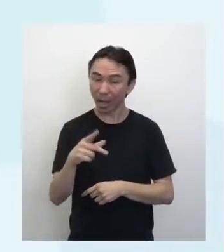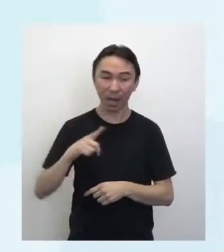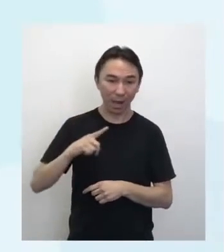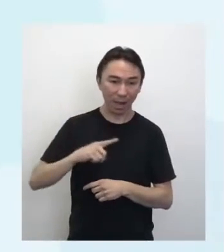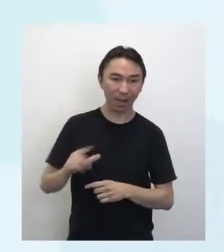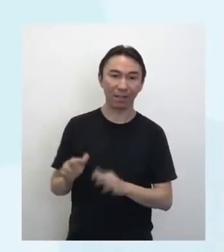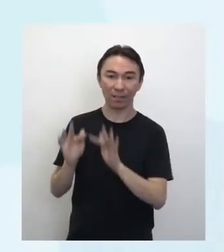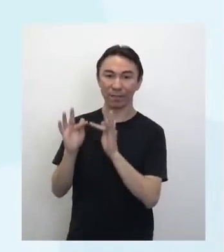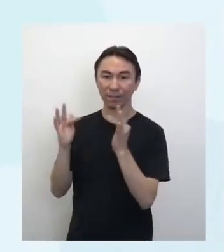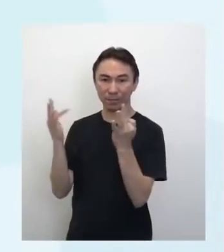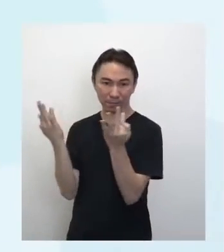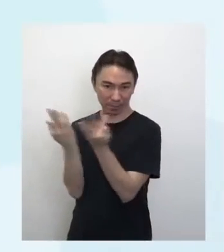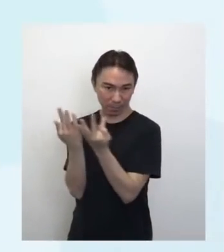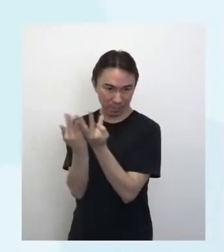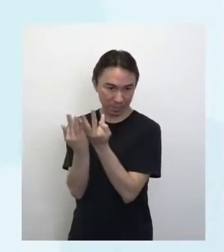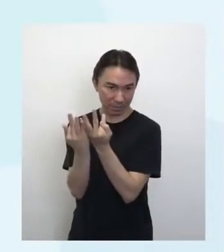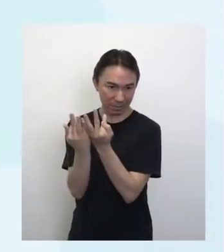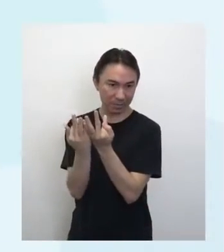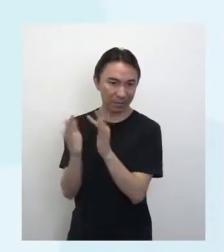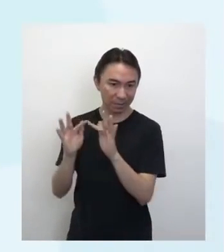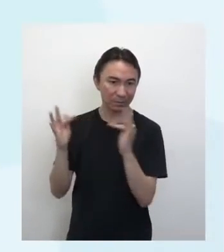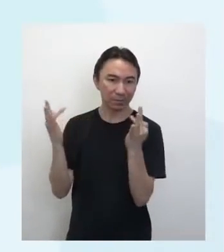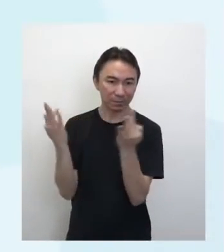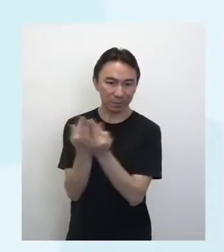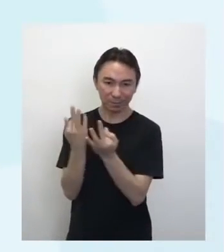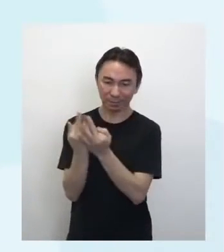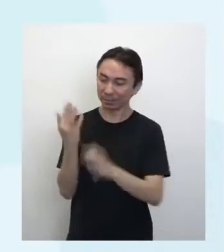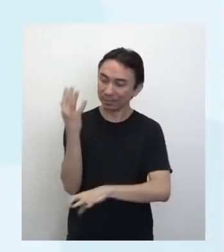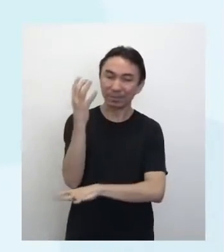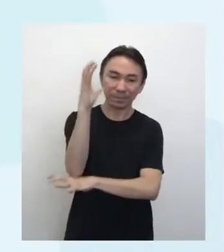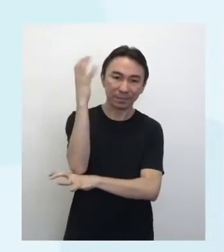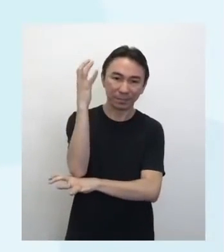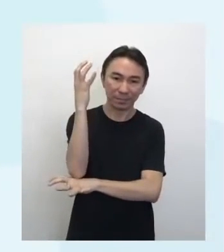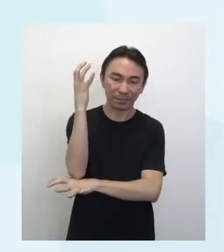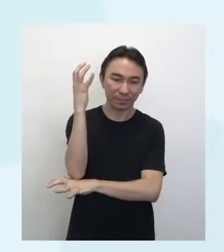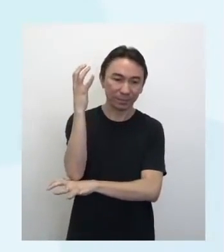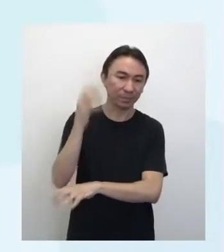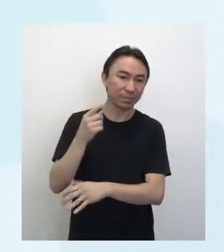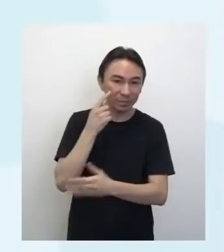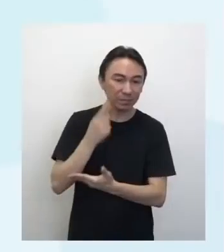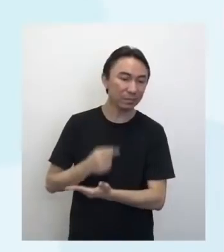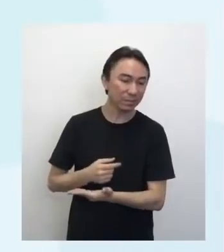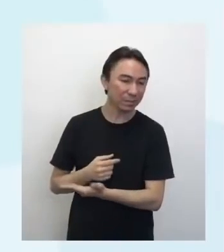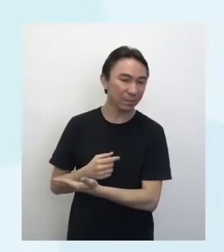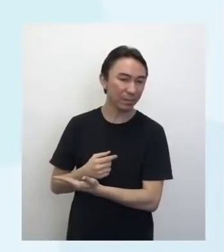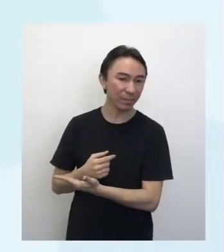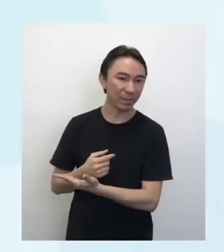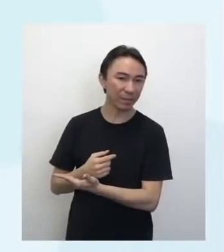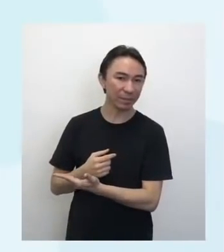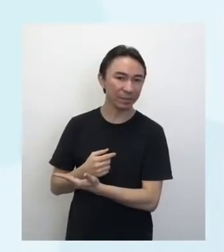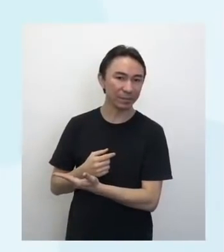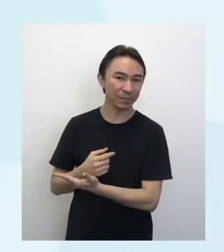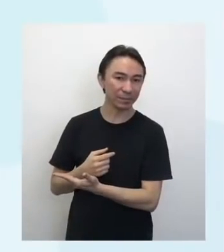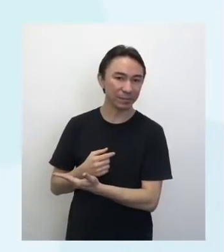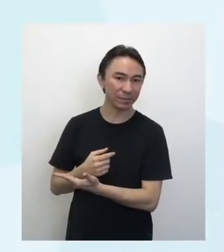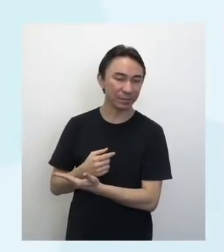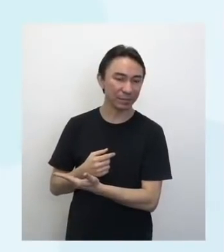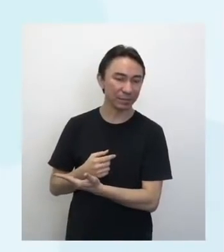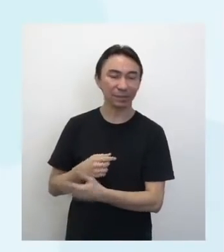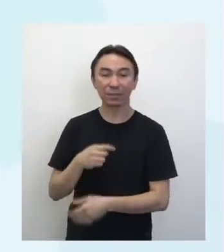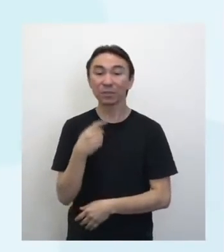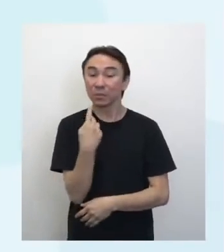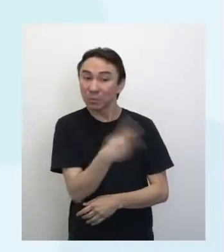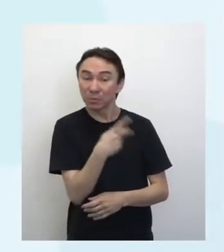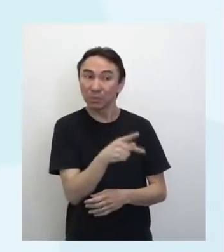feia tá meio não né Tava Furiosa porque porque tá adaptar daqui é começar a perguntar para o João né E aí João reza Big